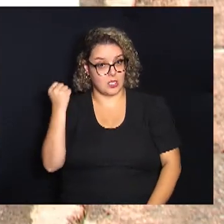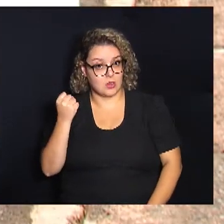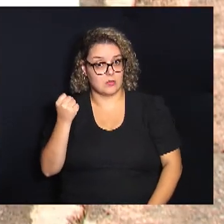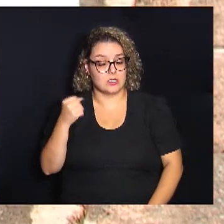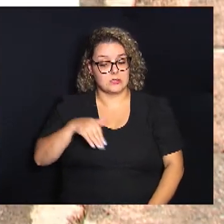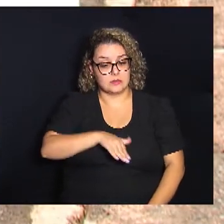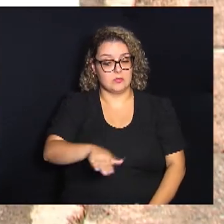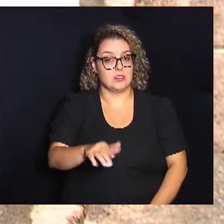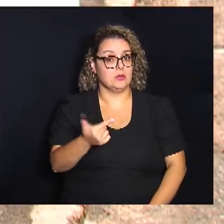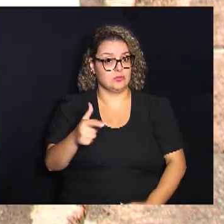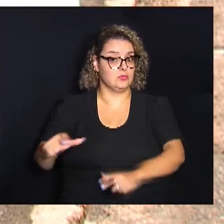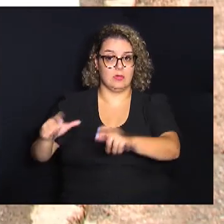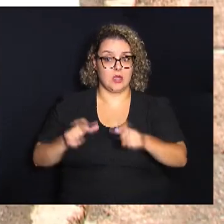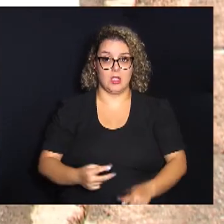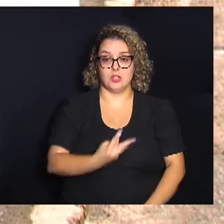sujeita a multa de R$